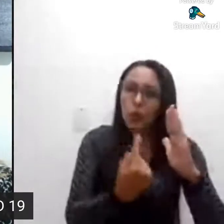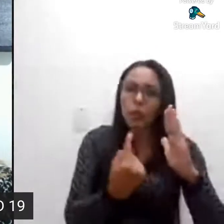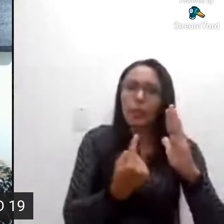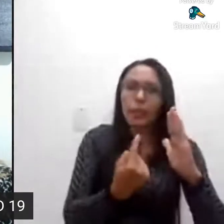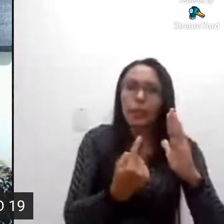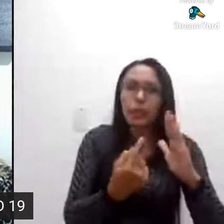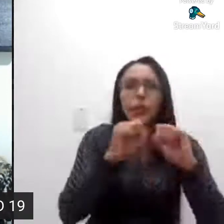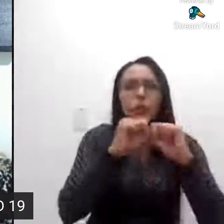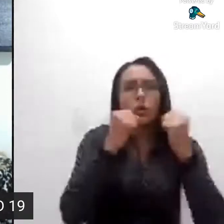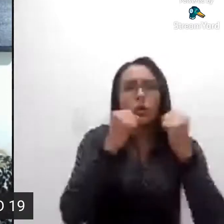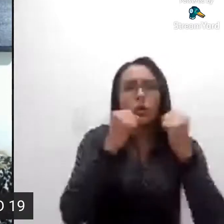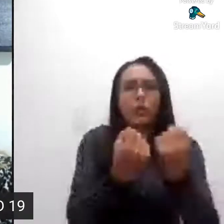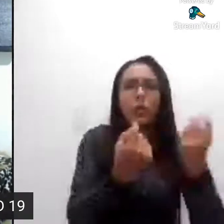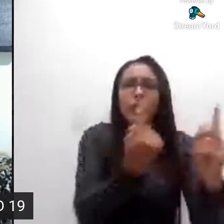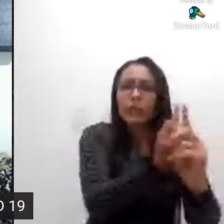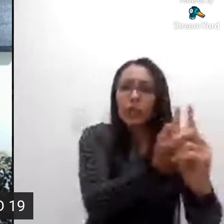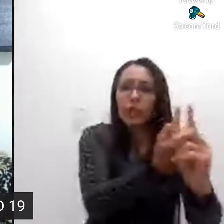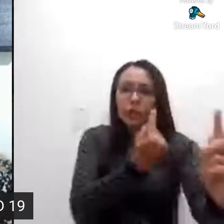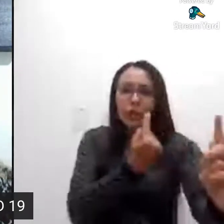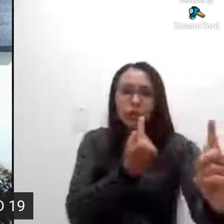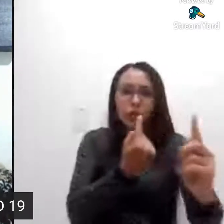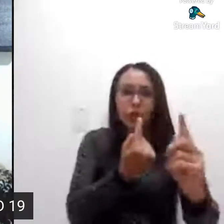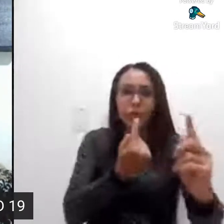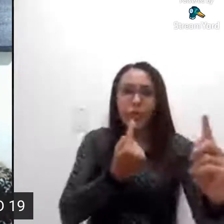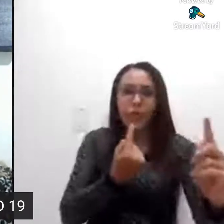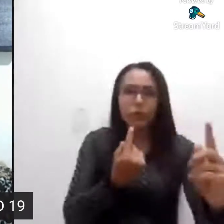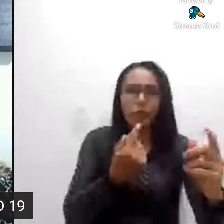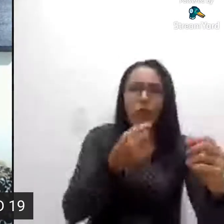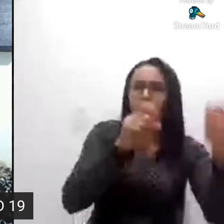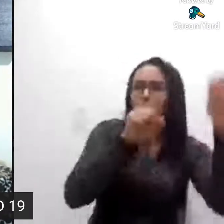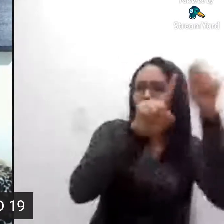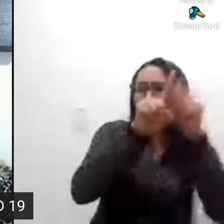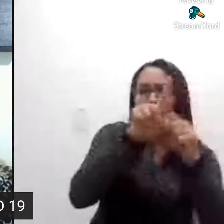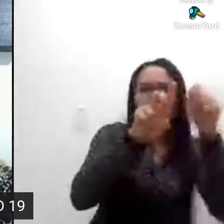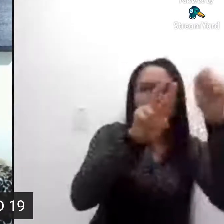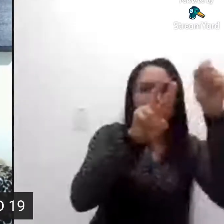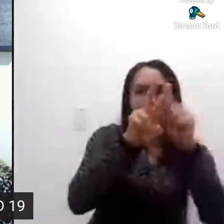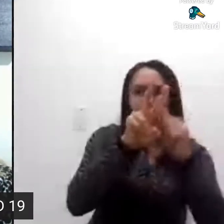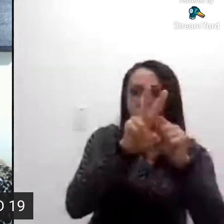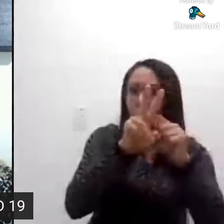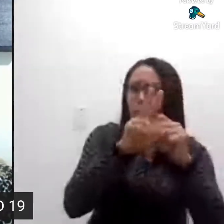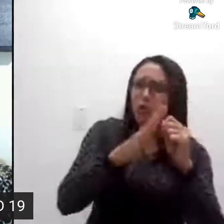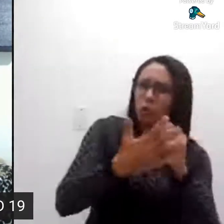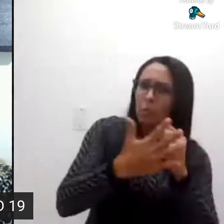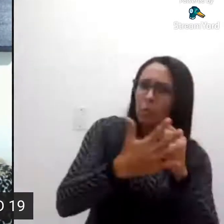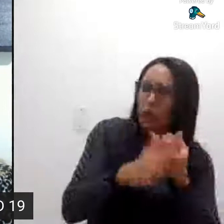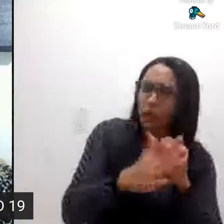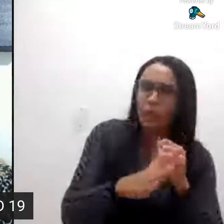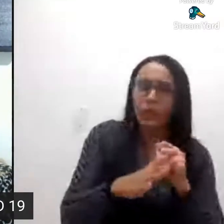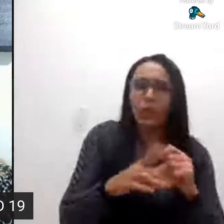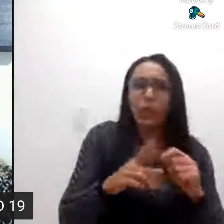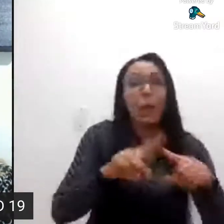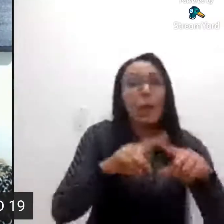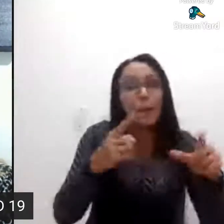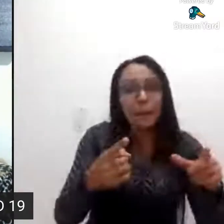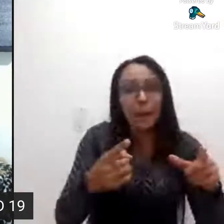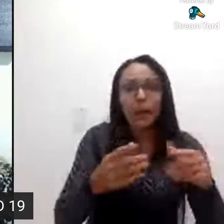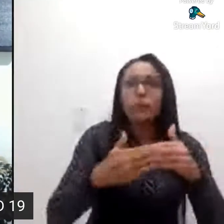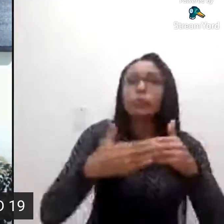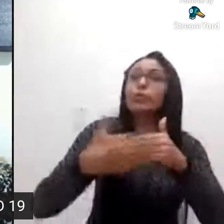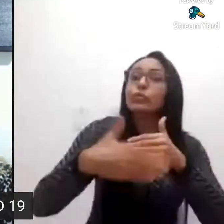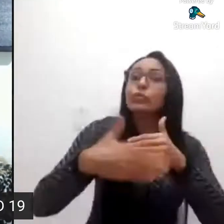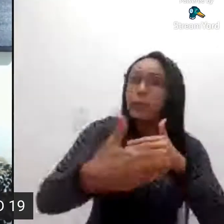de afastamento duraria 1 mês, 2 meses, mas a gente viu que isso se estende, né, e tem se